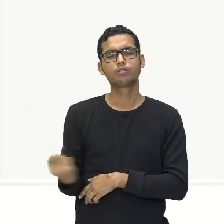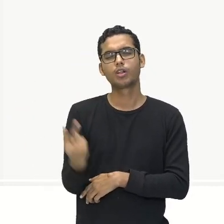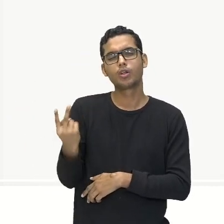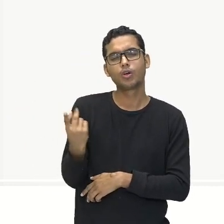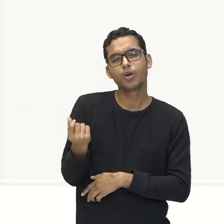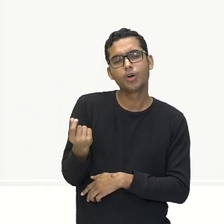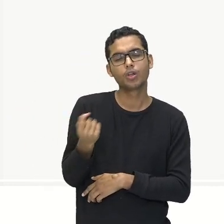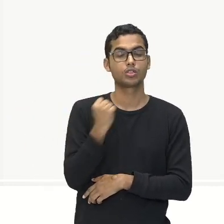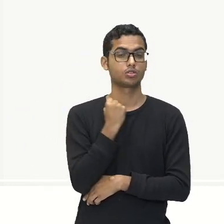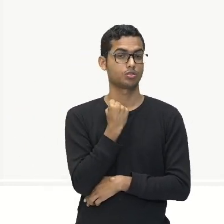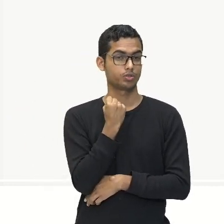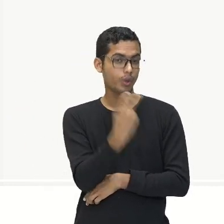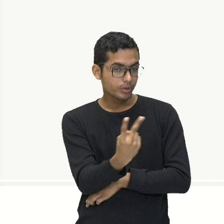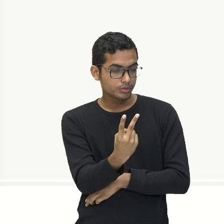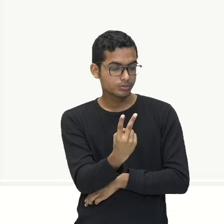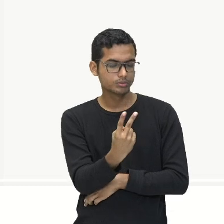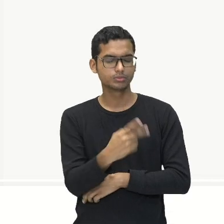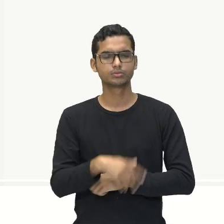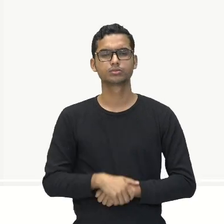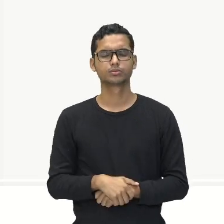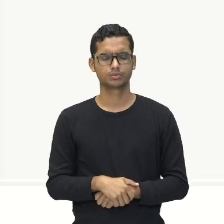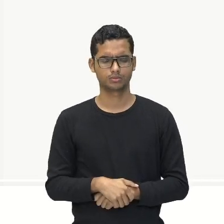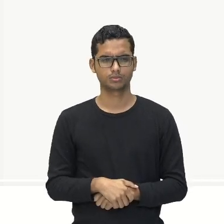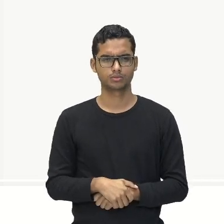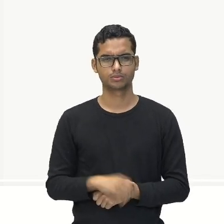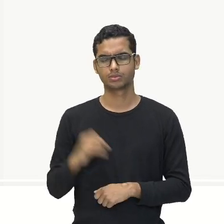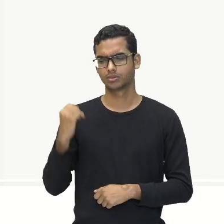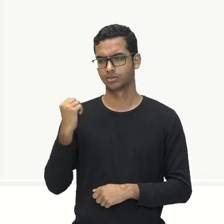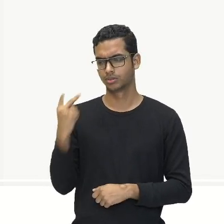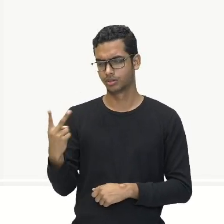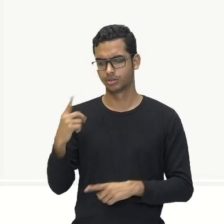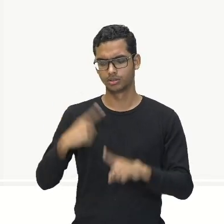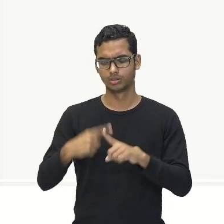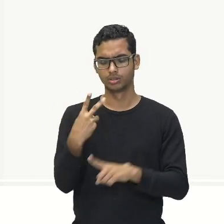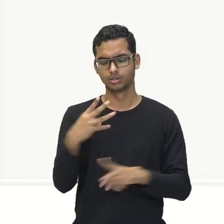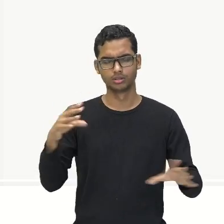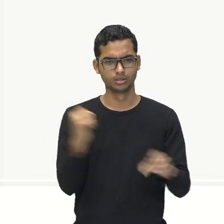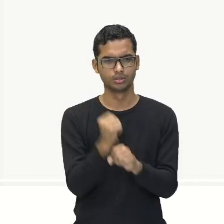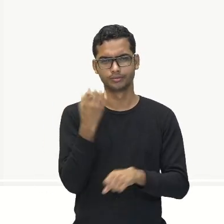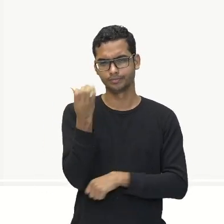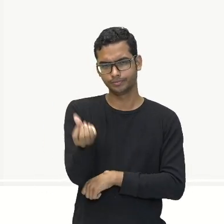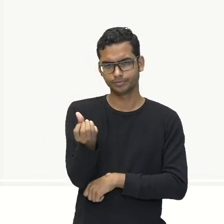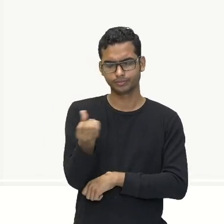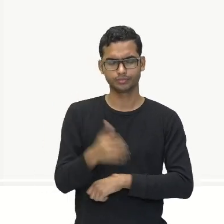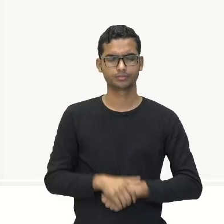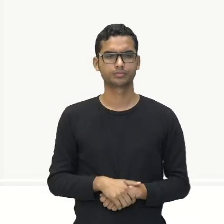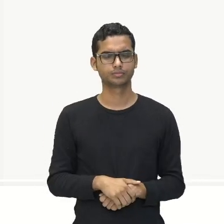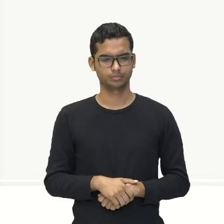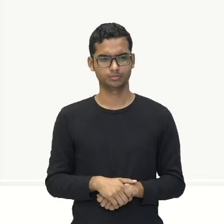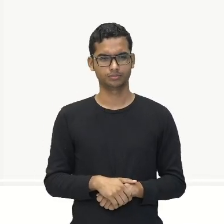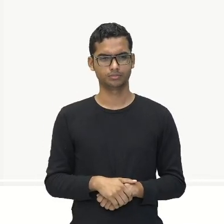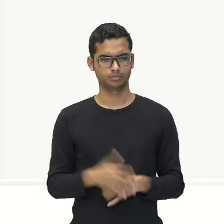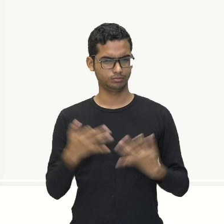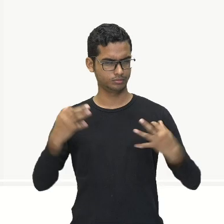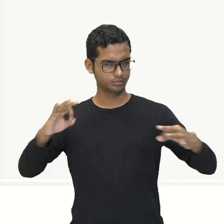né? Acabamos de encontrar. 2 vezes 3 é igual a 6. Tudo